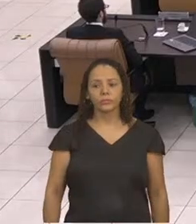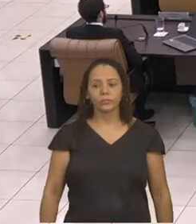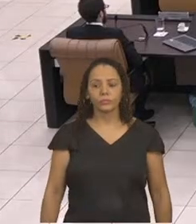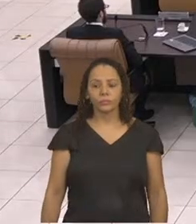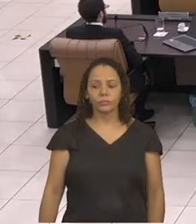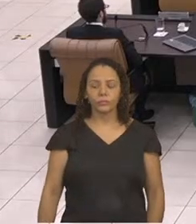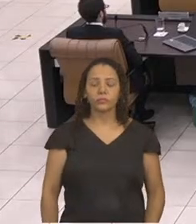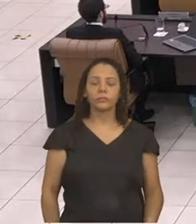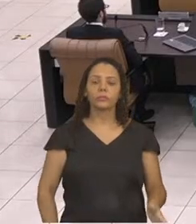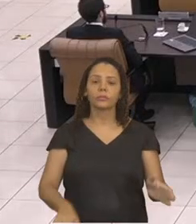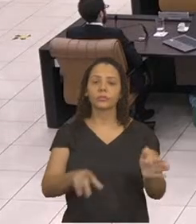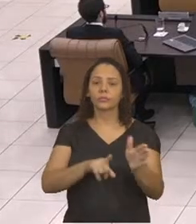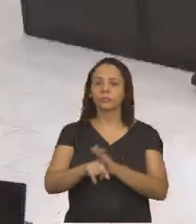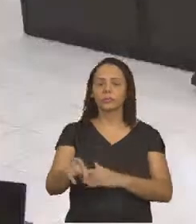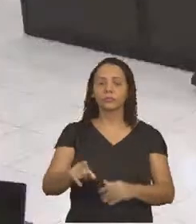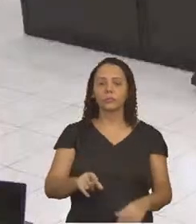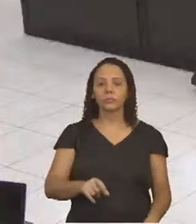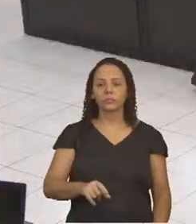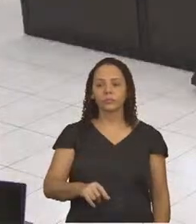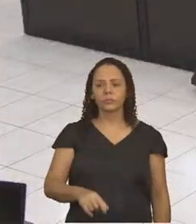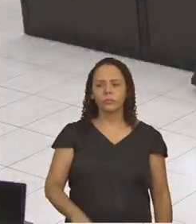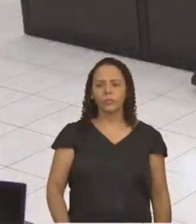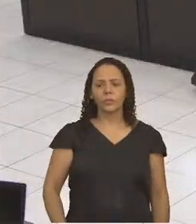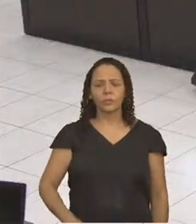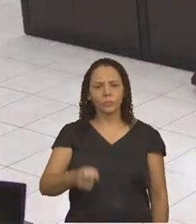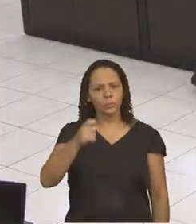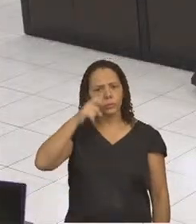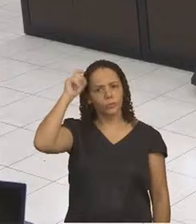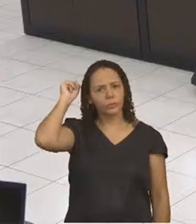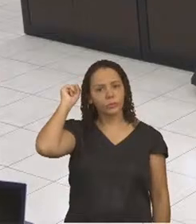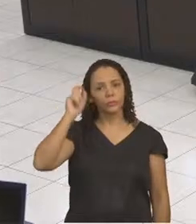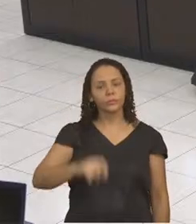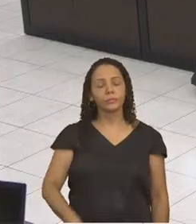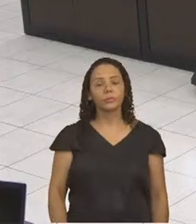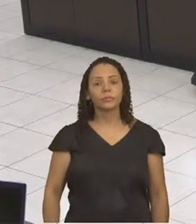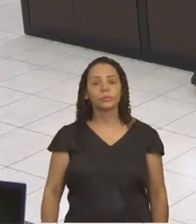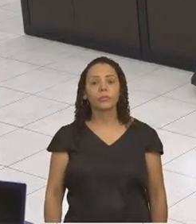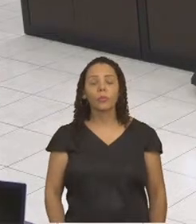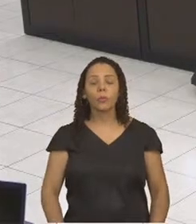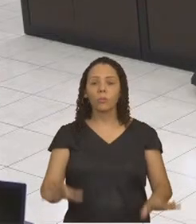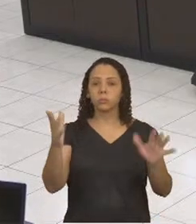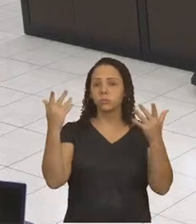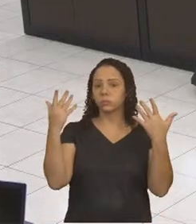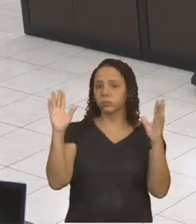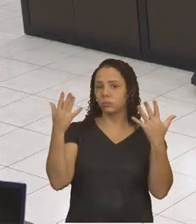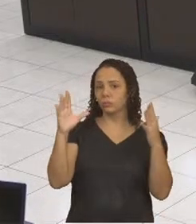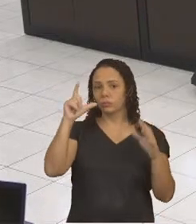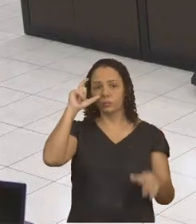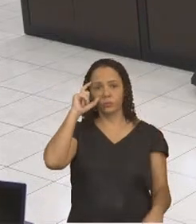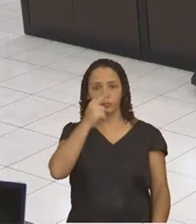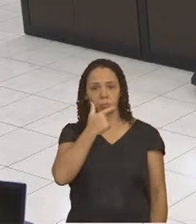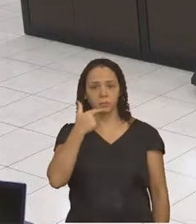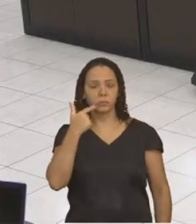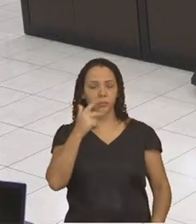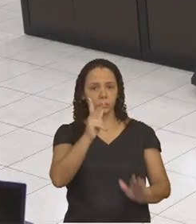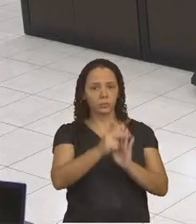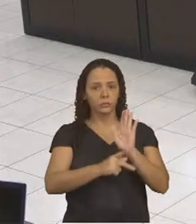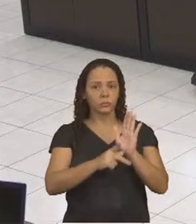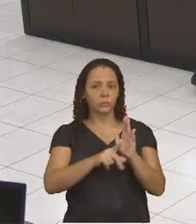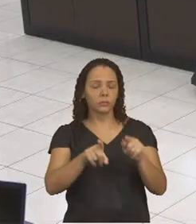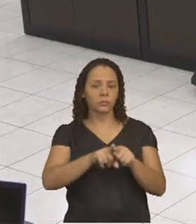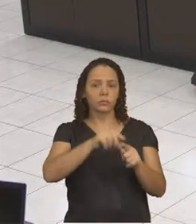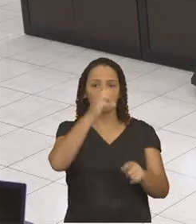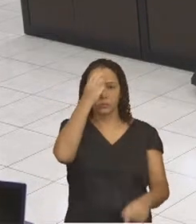Como voto o vereador Joeques Almeida. Quero aproveitar para parabenizar aqui o Celso Florencio pelo projeto e a vereadora Maria